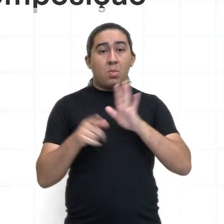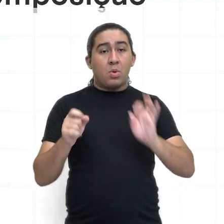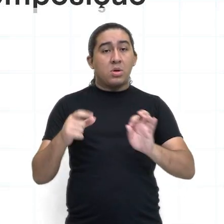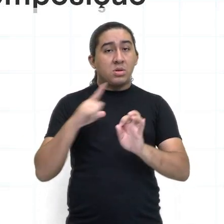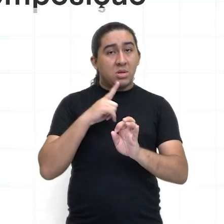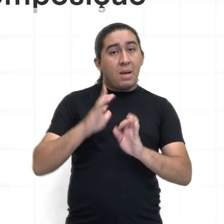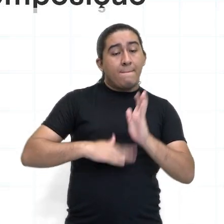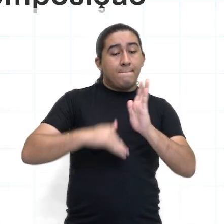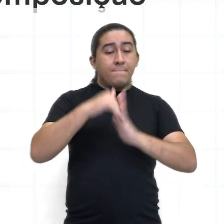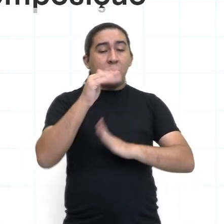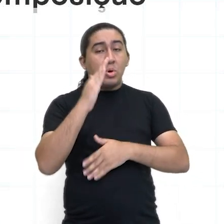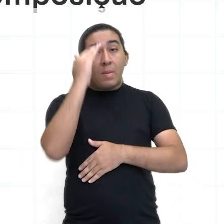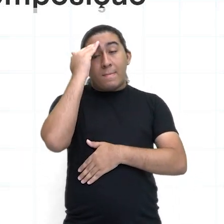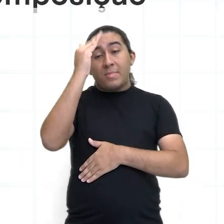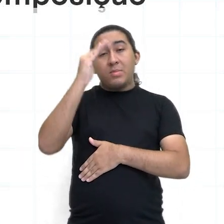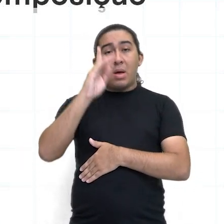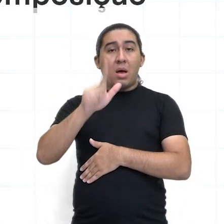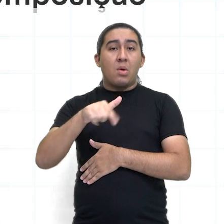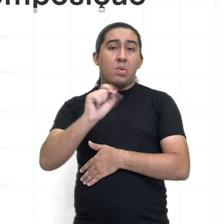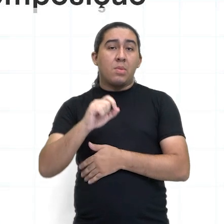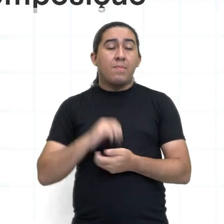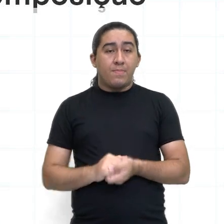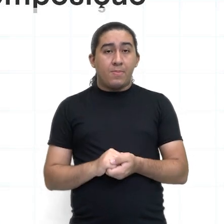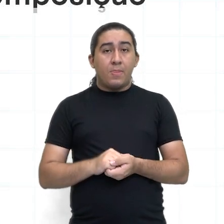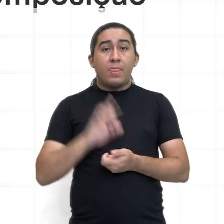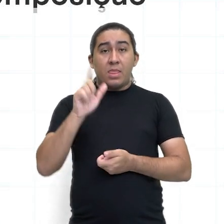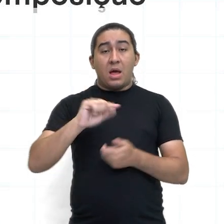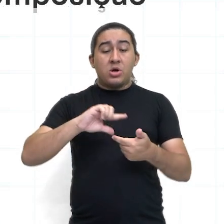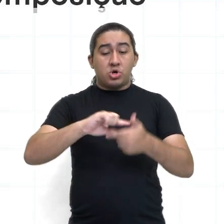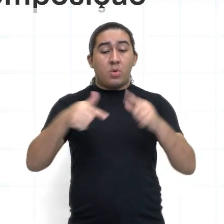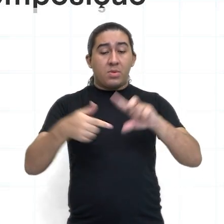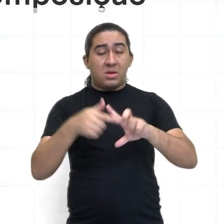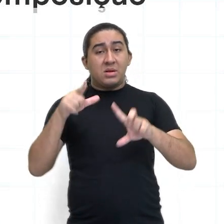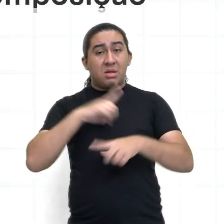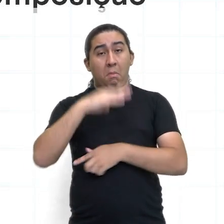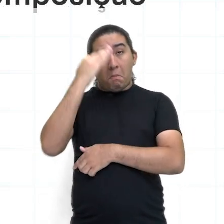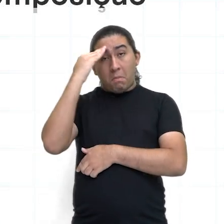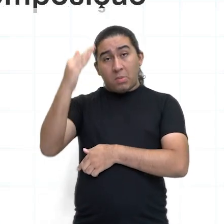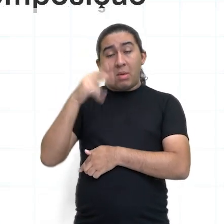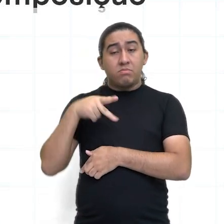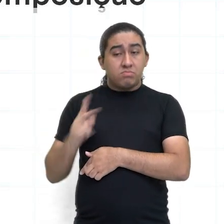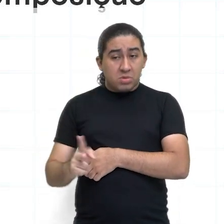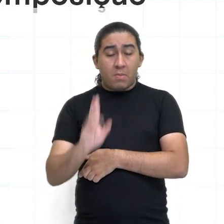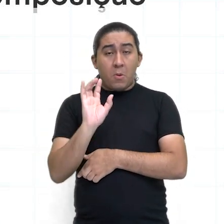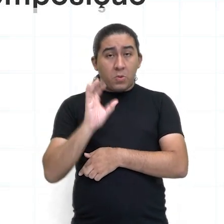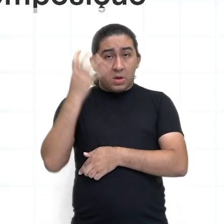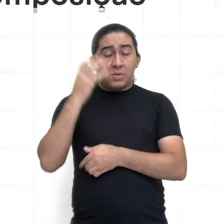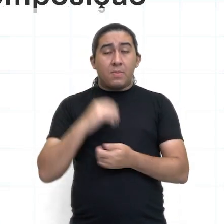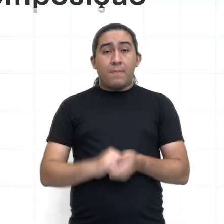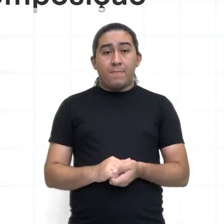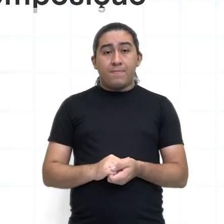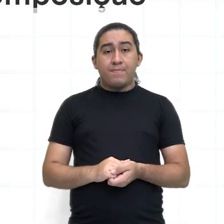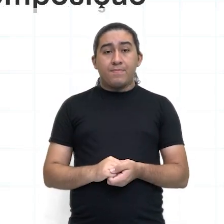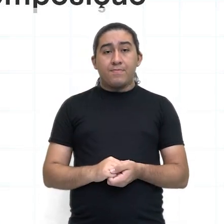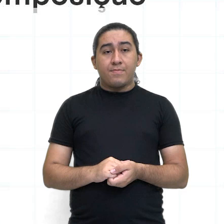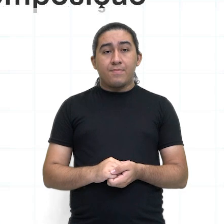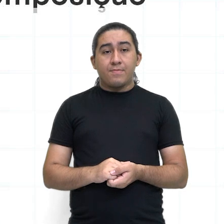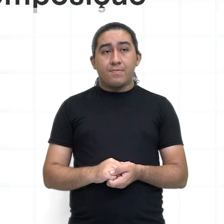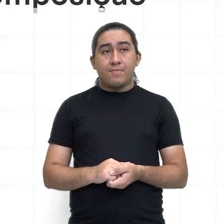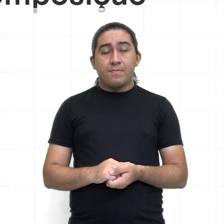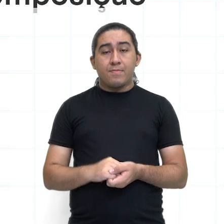essência, na obra maior, a forma geométrica ela vai estar muito presente,